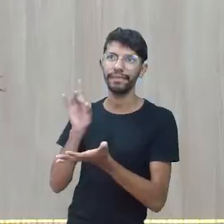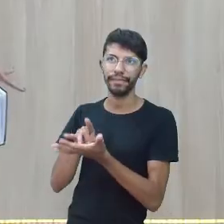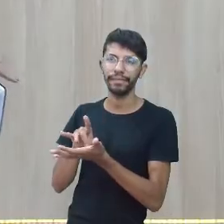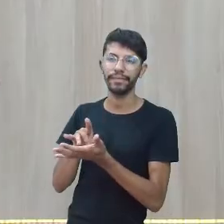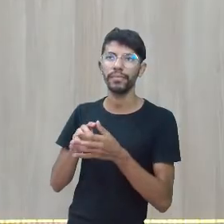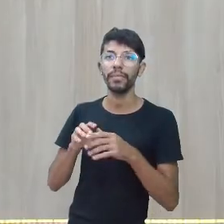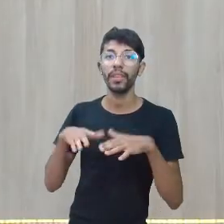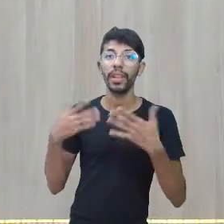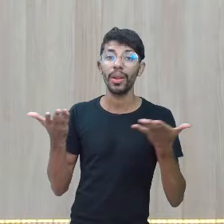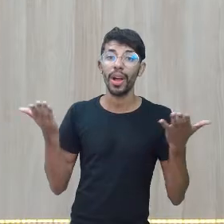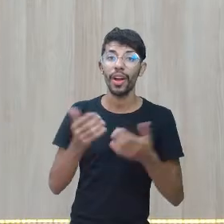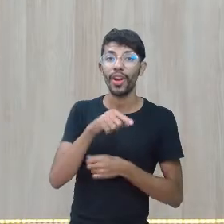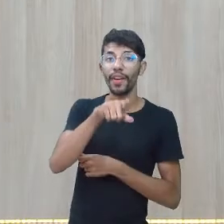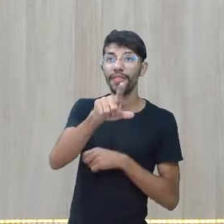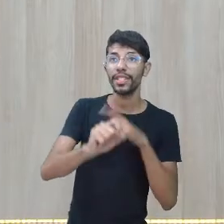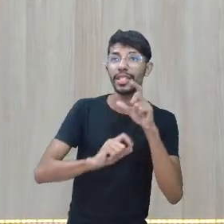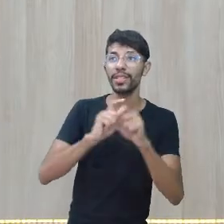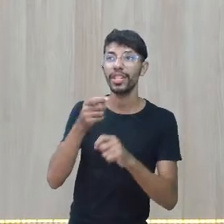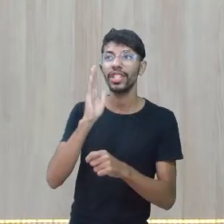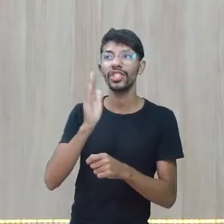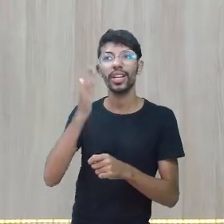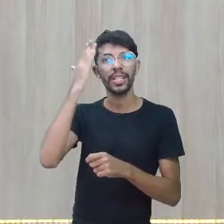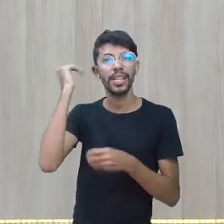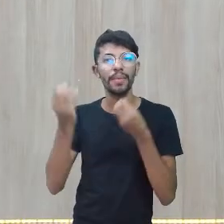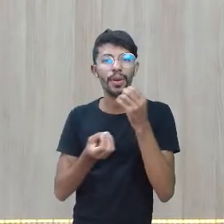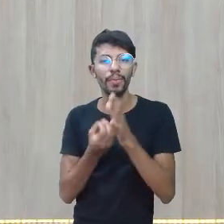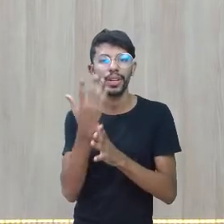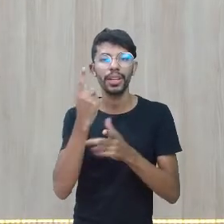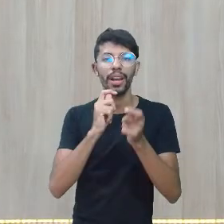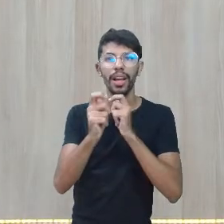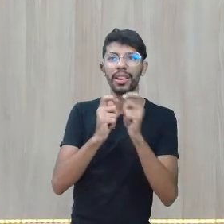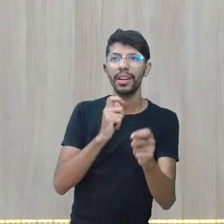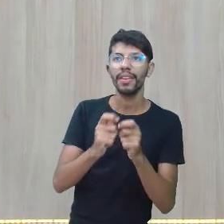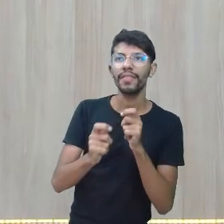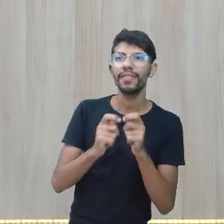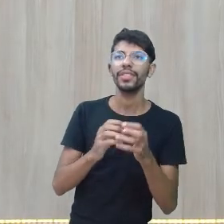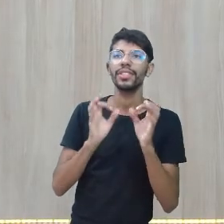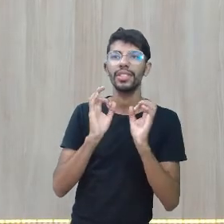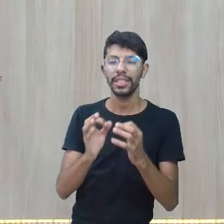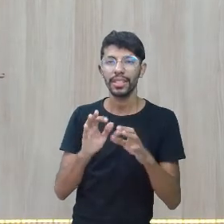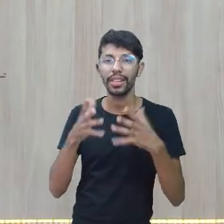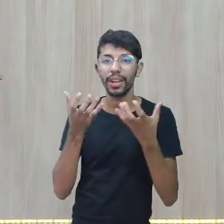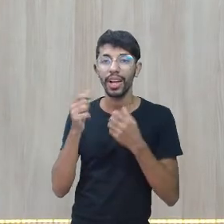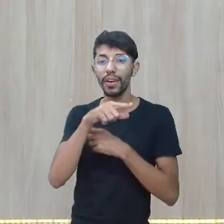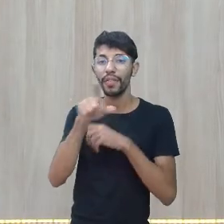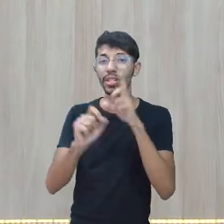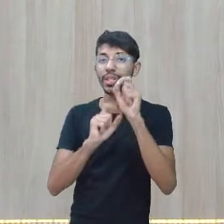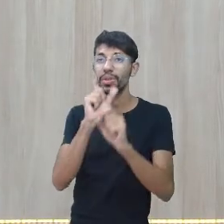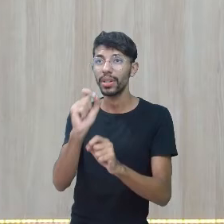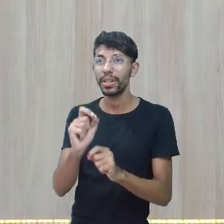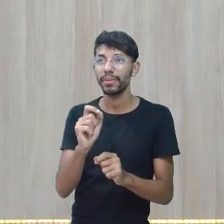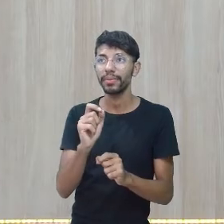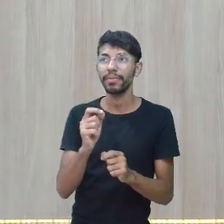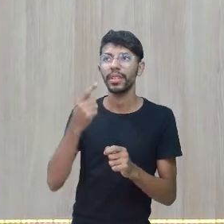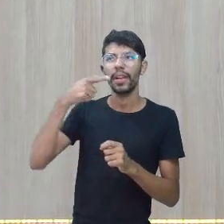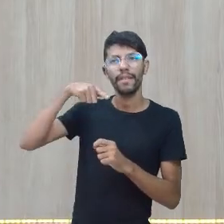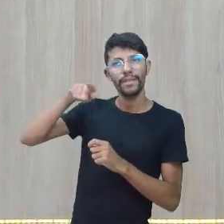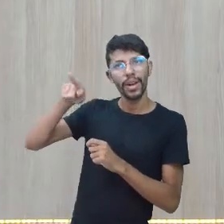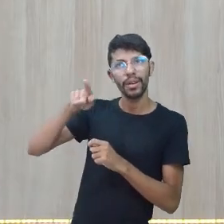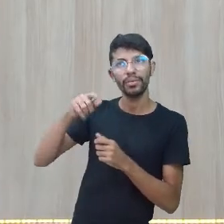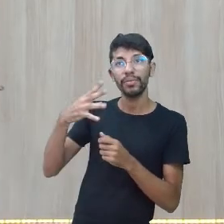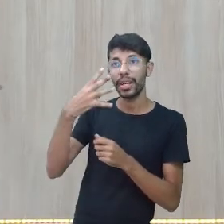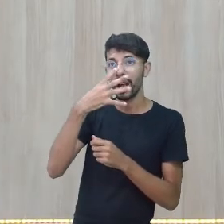esse repertório, já sabem produzir uma entrevista e já tem condição gramatical de fazer, eu quero que vocês vão lá